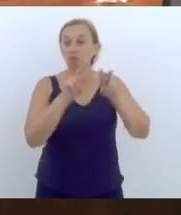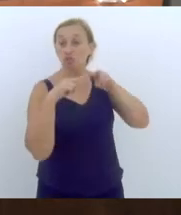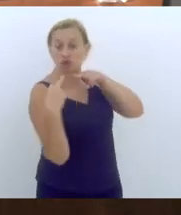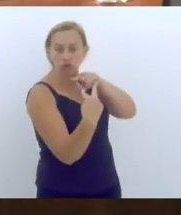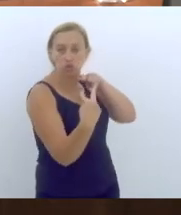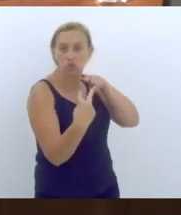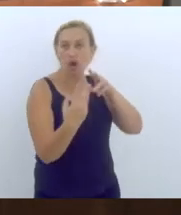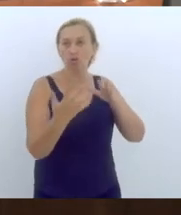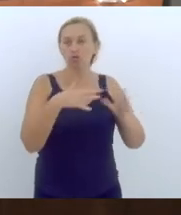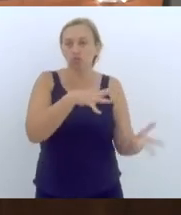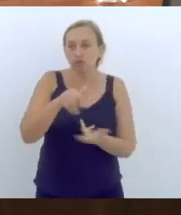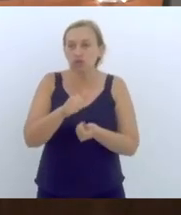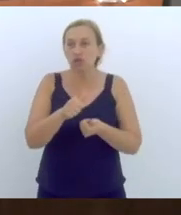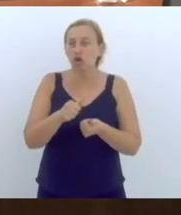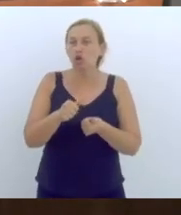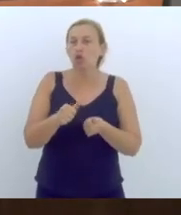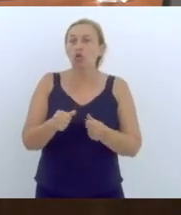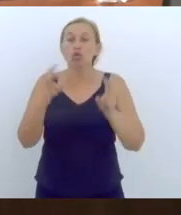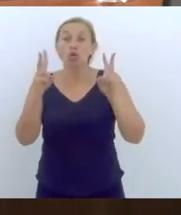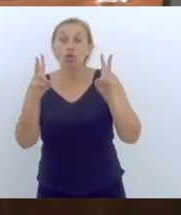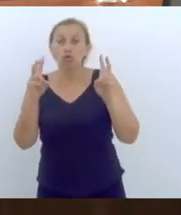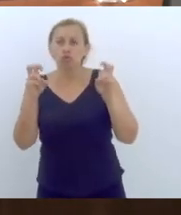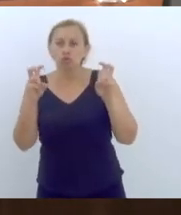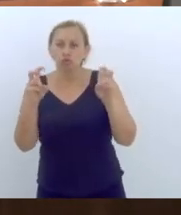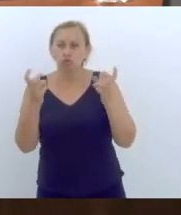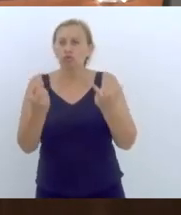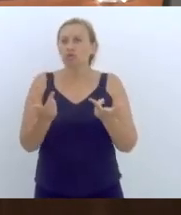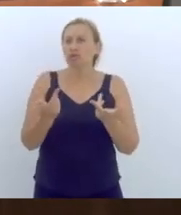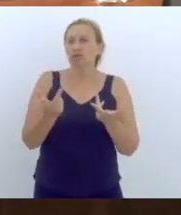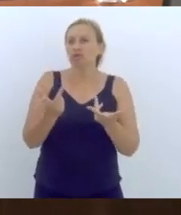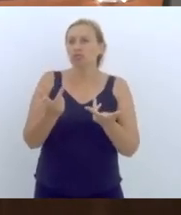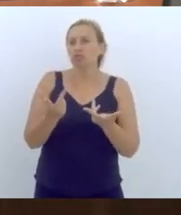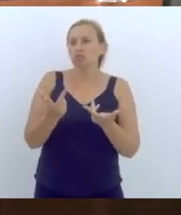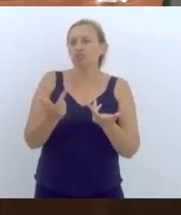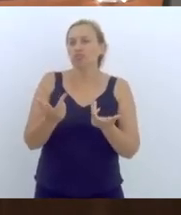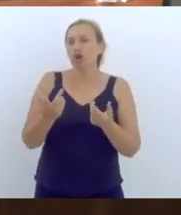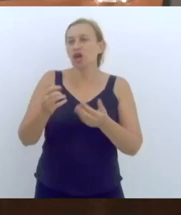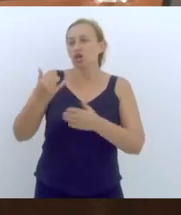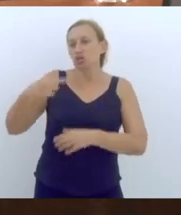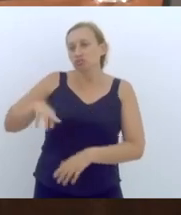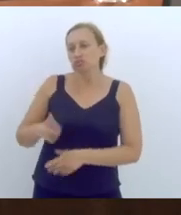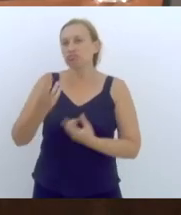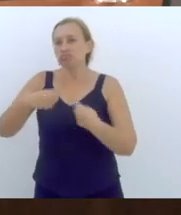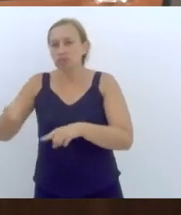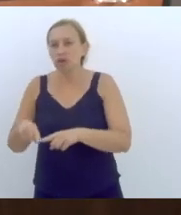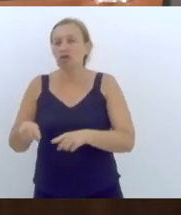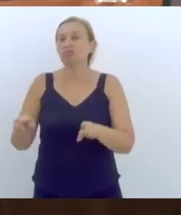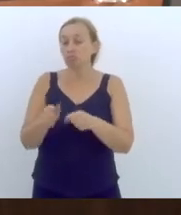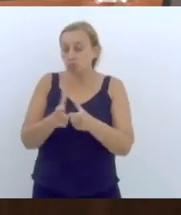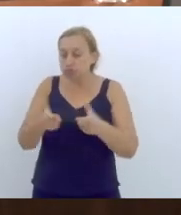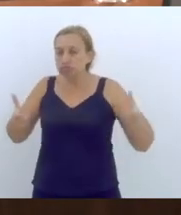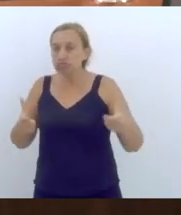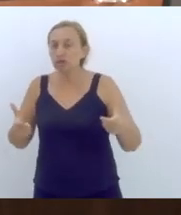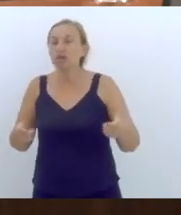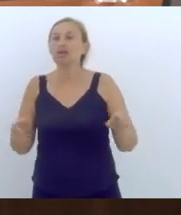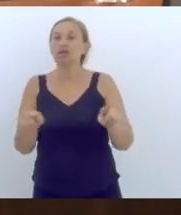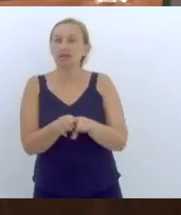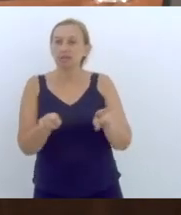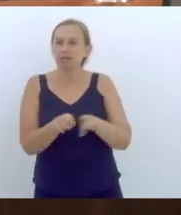o número de casos de intolerância religiosa quintuplicou. E os ataques online saltaram